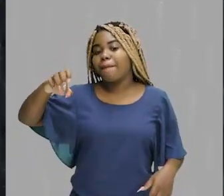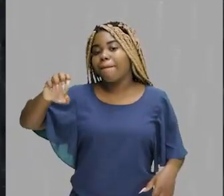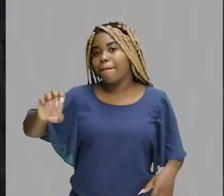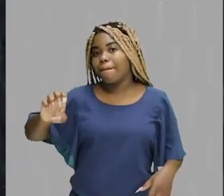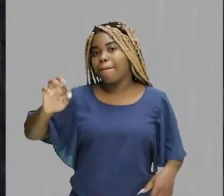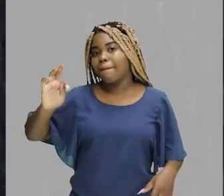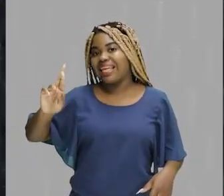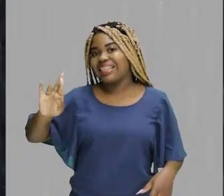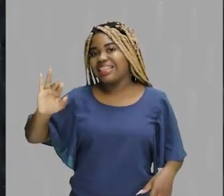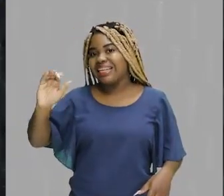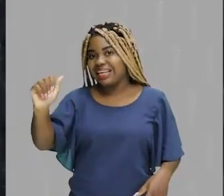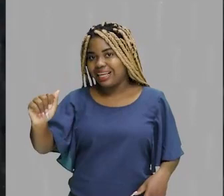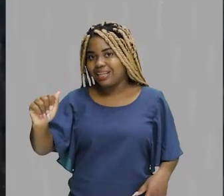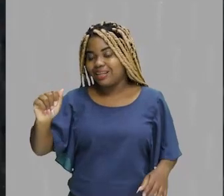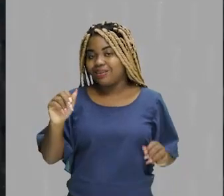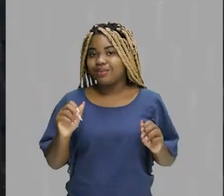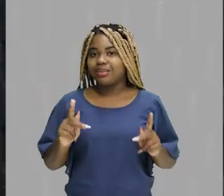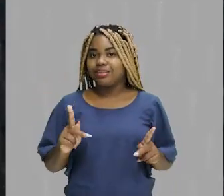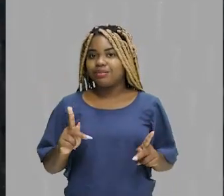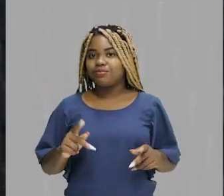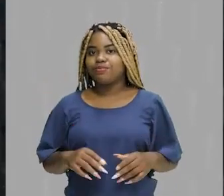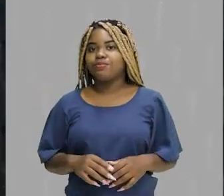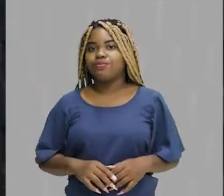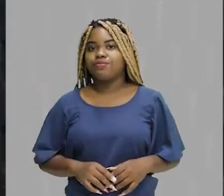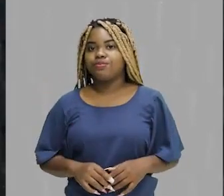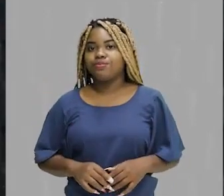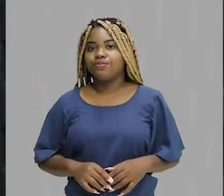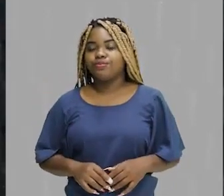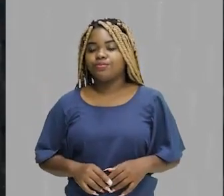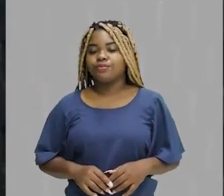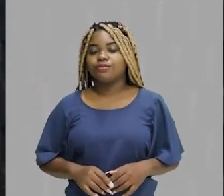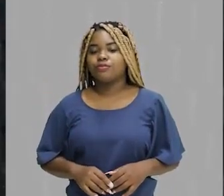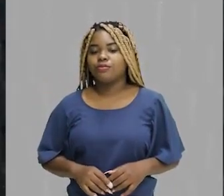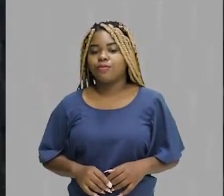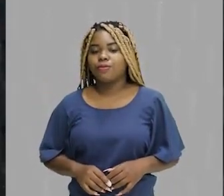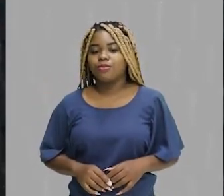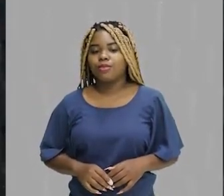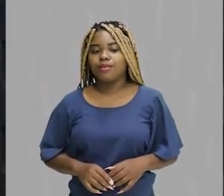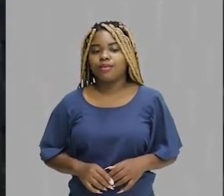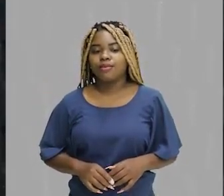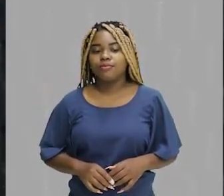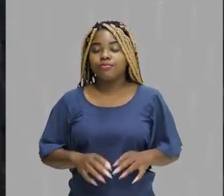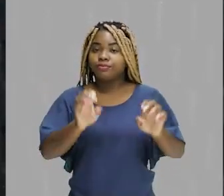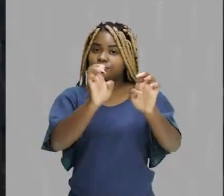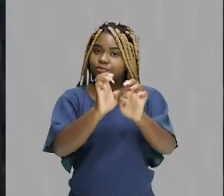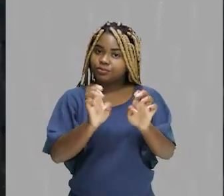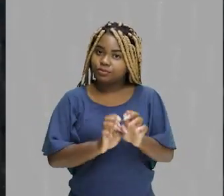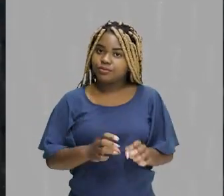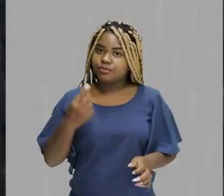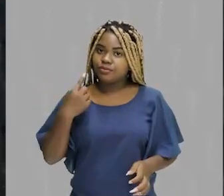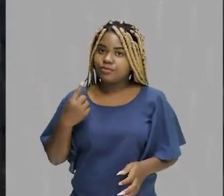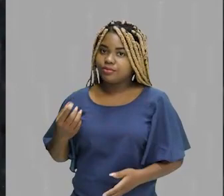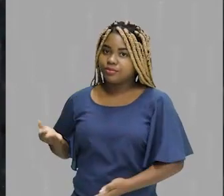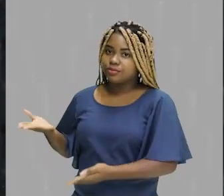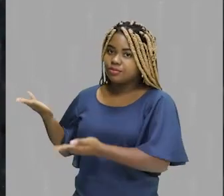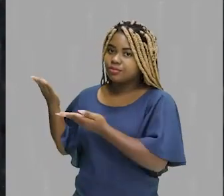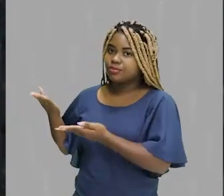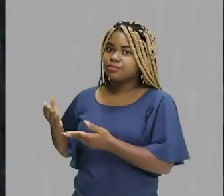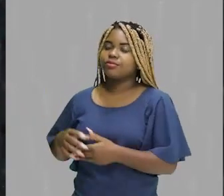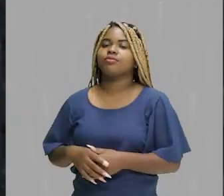de isomeria óptica, eu preciso que a molécula seja assimétrica. Turma, é a estrutura que aparece aqui na tela para